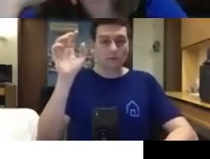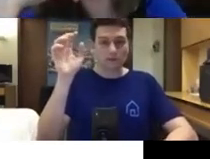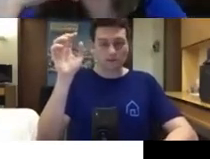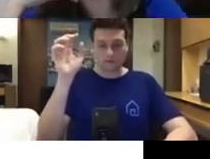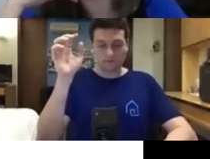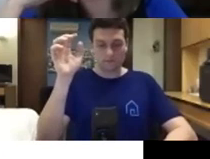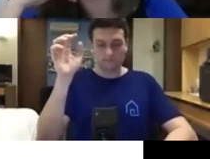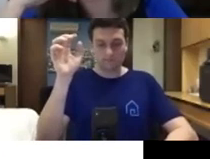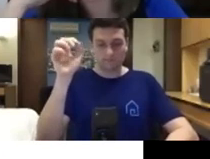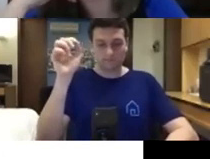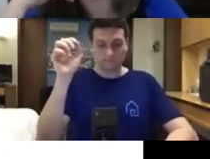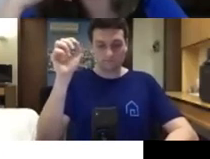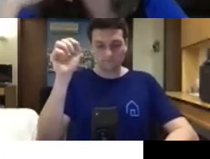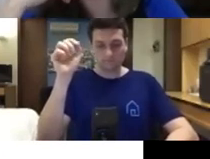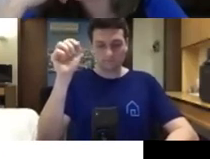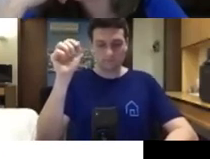E ainda com